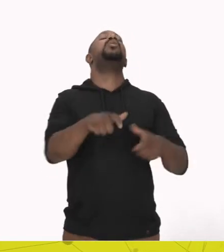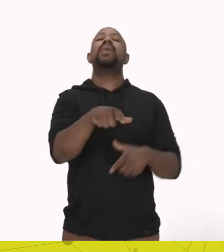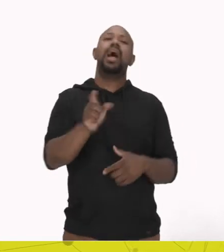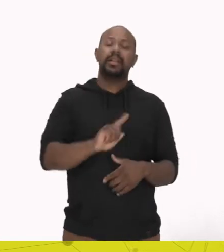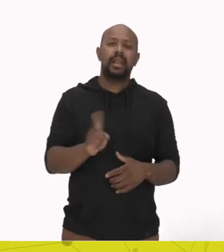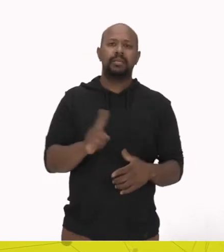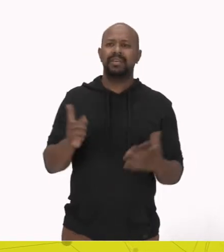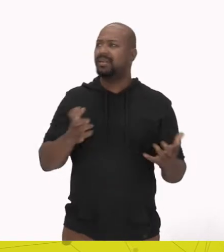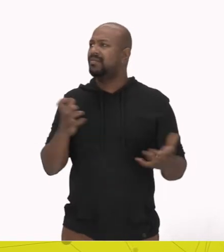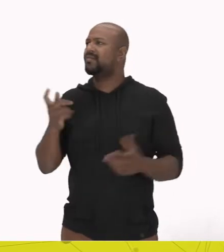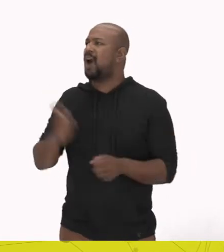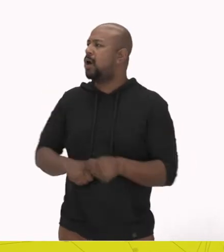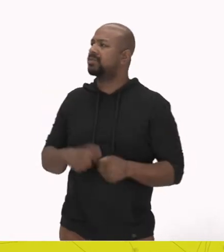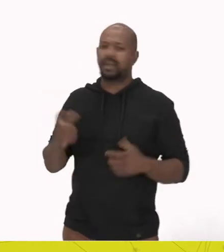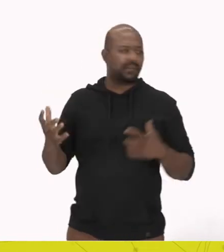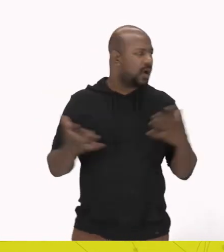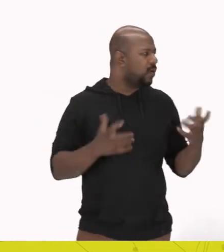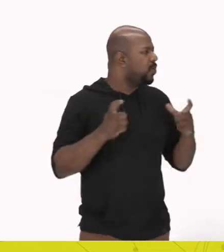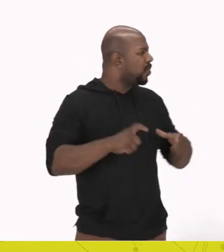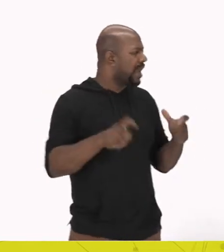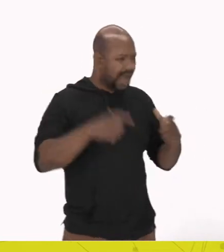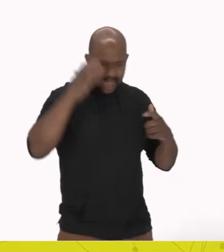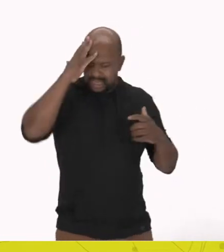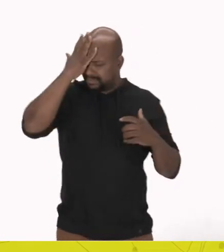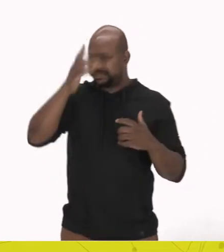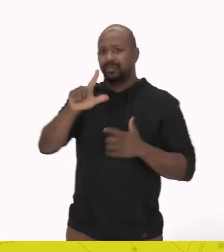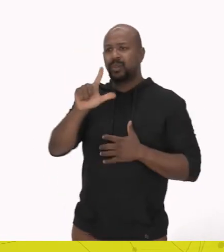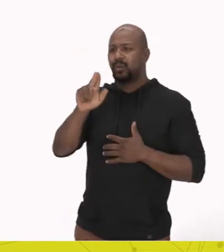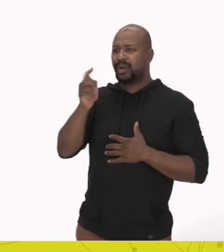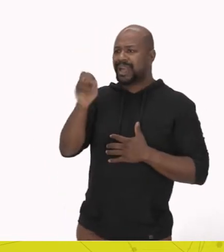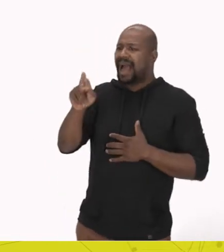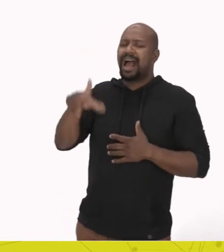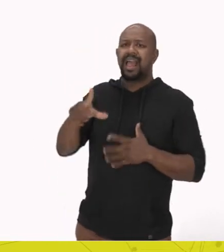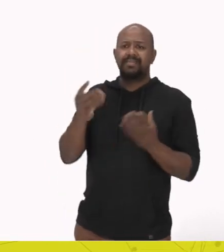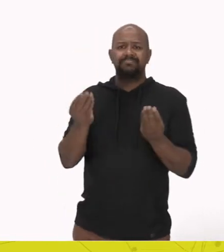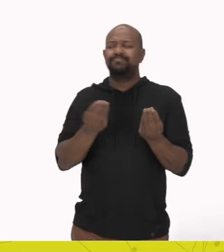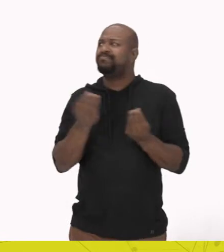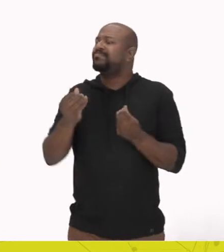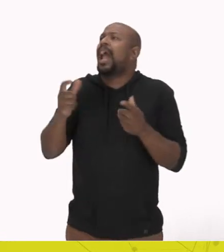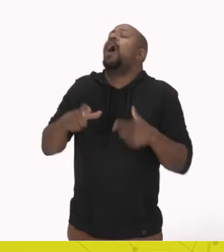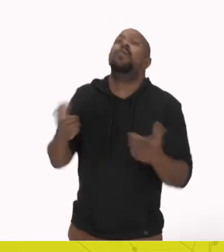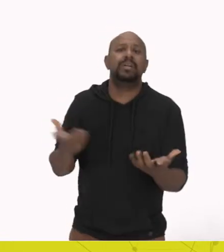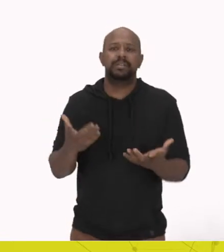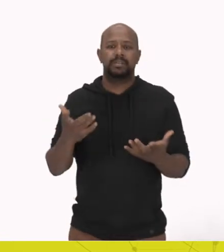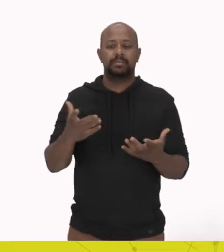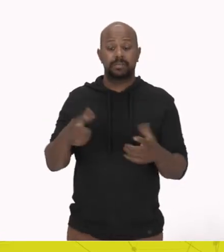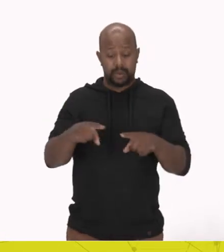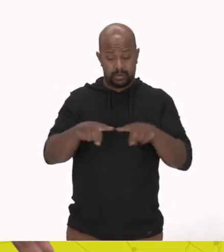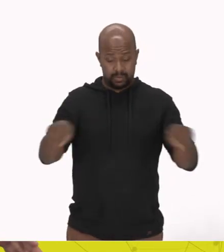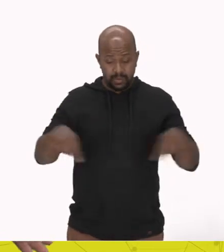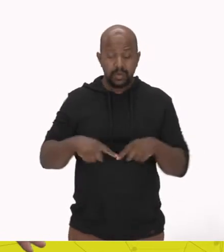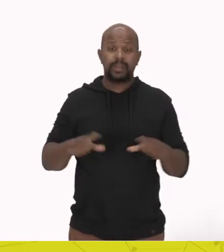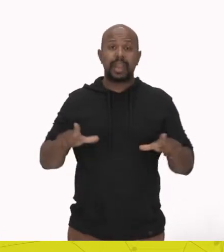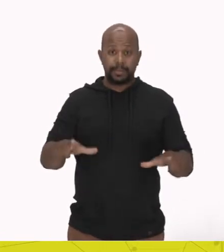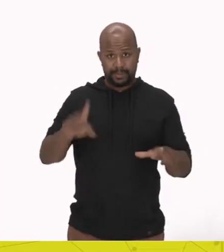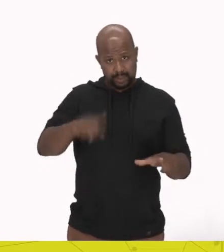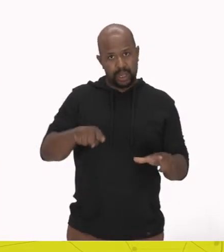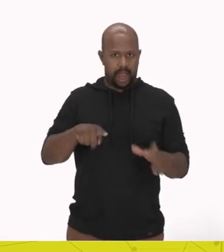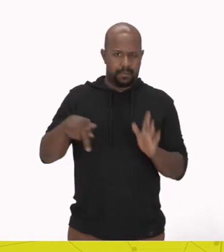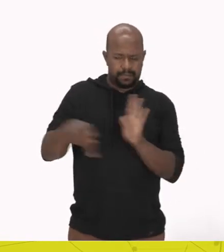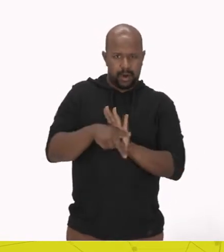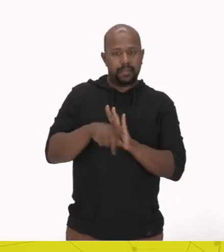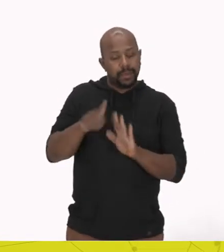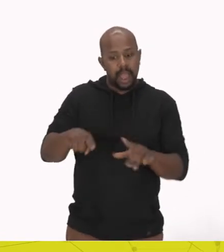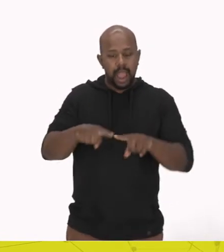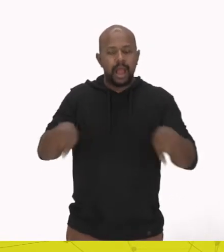voltem para o lugar, porque eles ficavam pelo espaço. Lugar é uma palavra abstrata. E o tapete, que demarcava o espaço